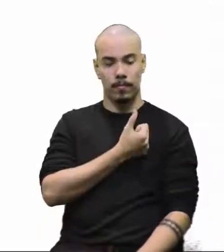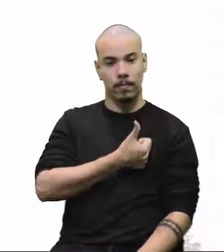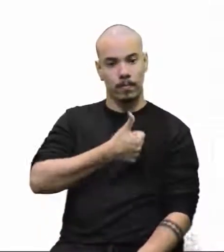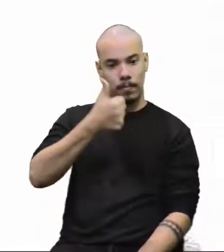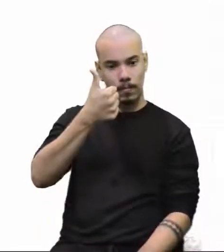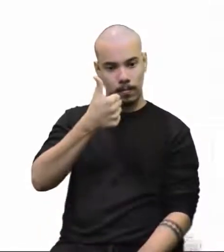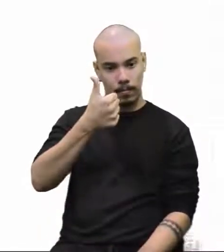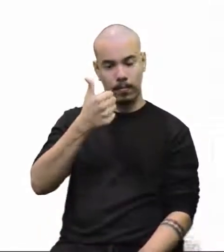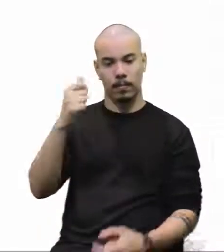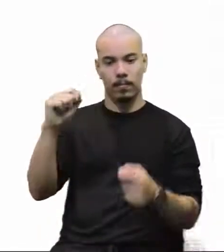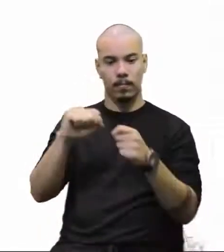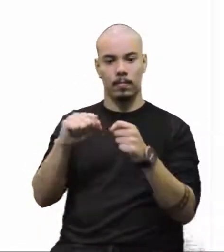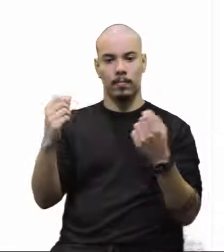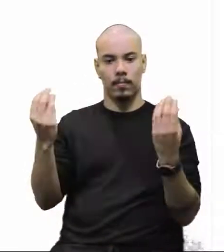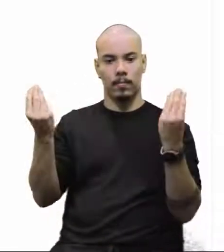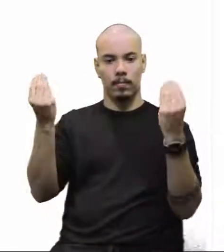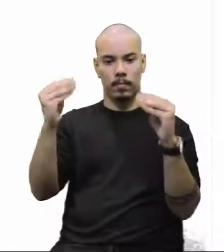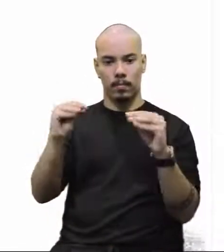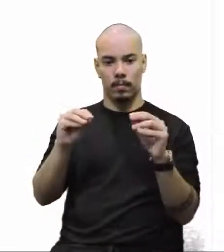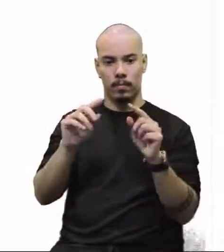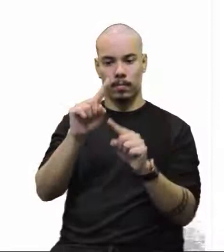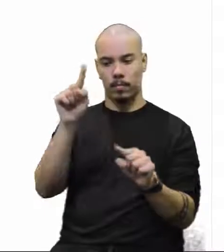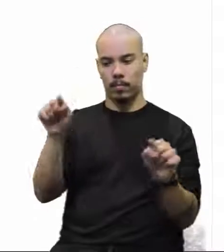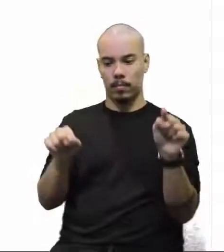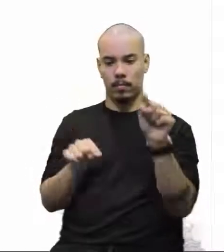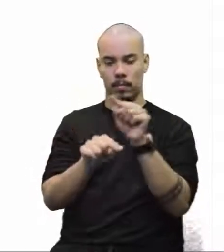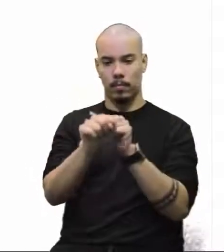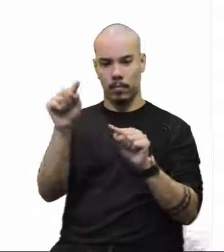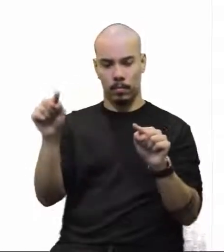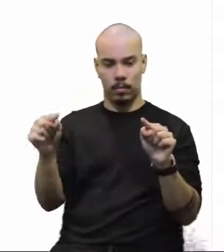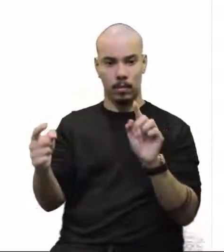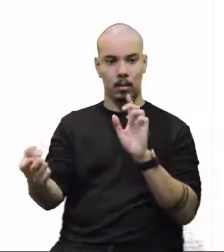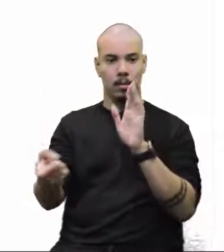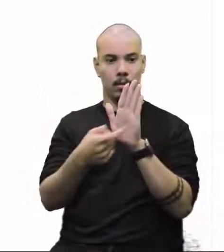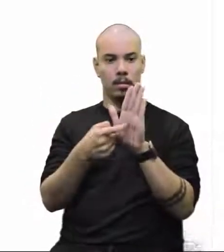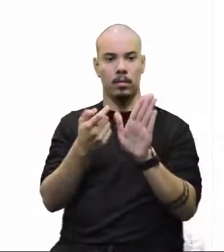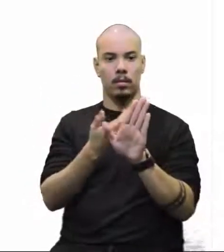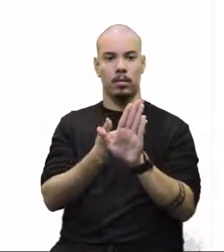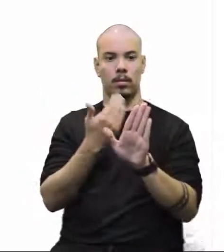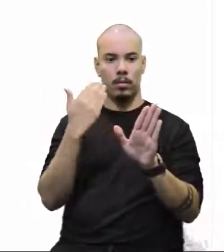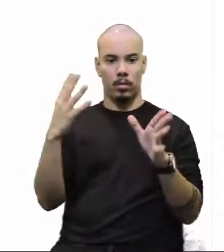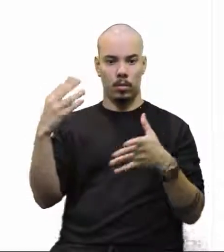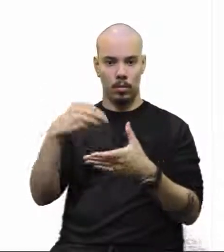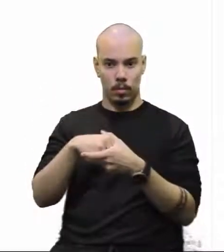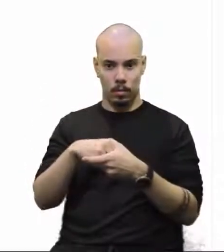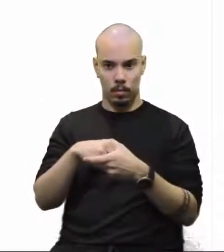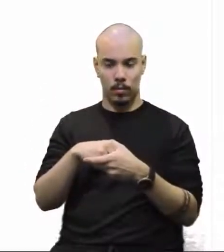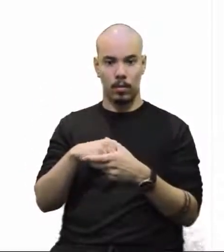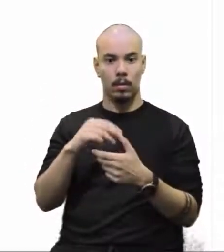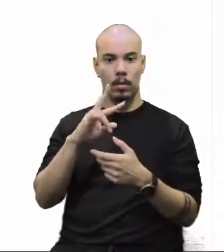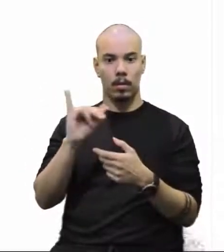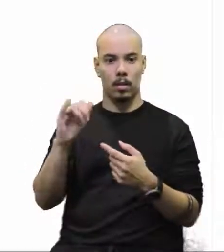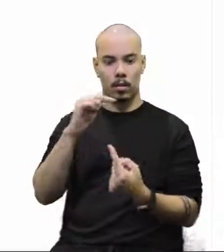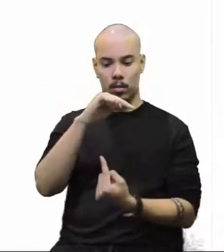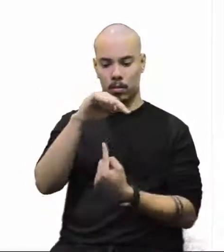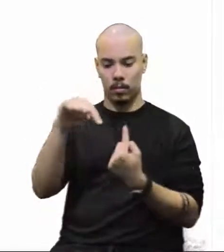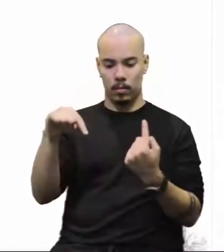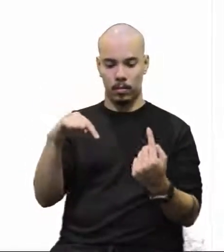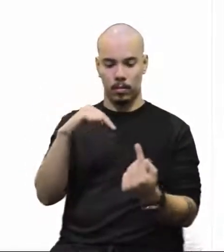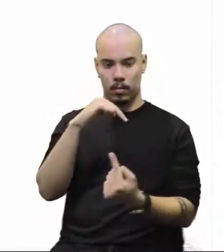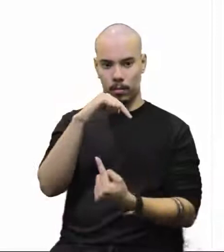ver que está girando nesse sentido, entrando, né? Entrando. Bem na direção ali. Está girando ao redor